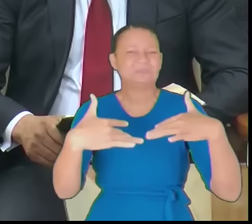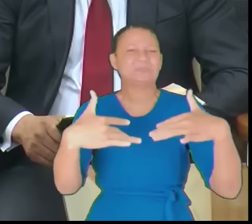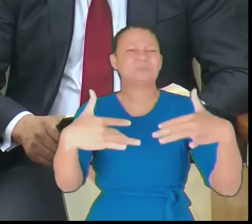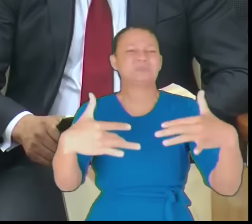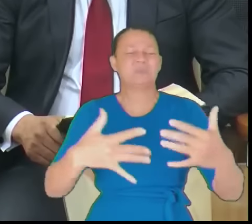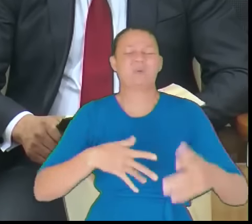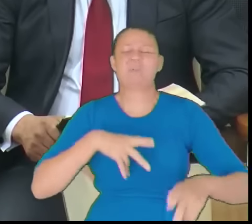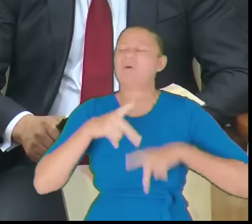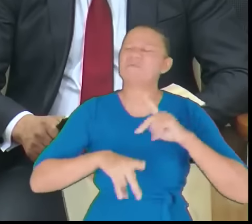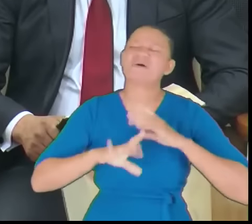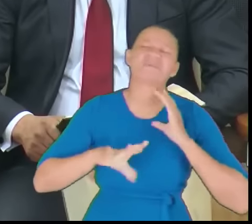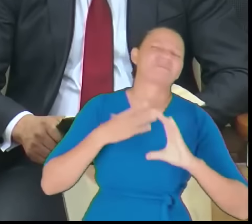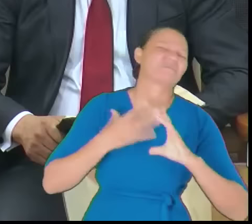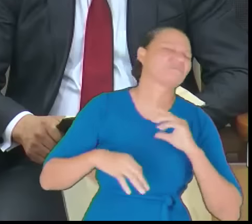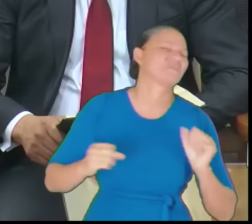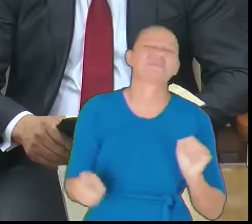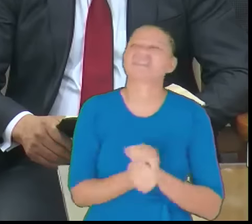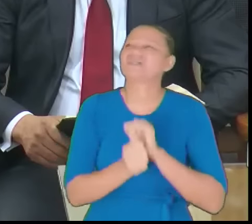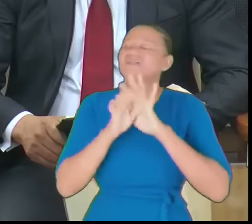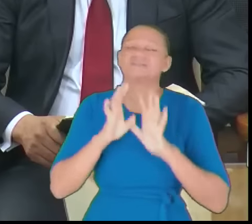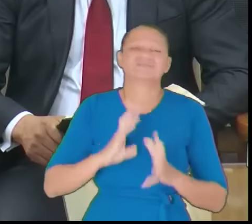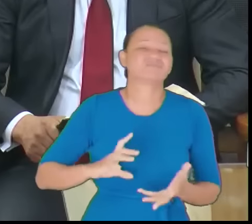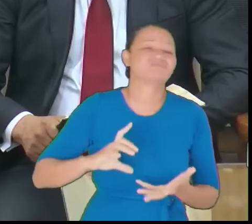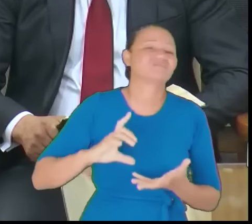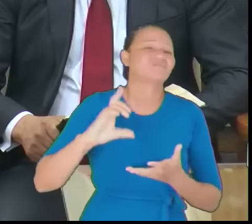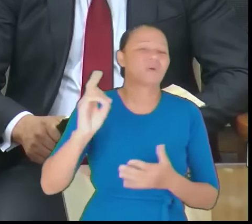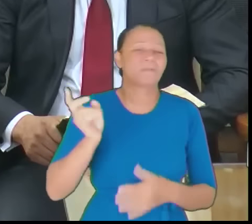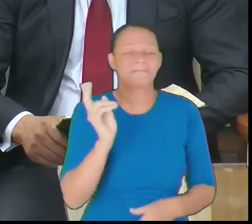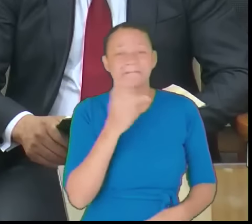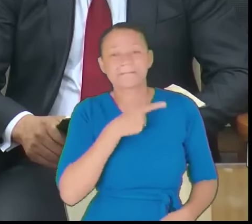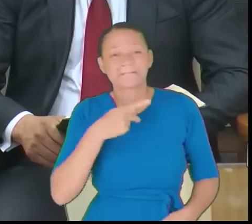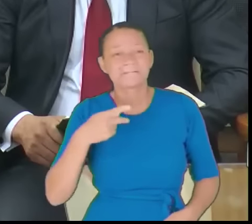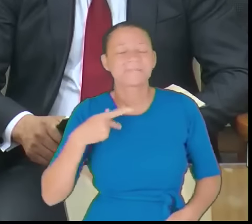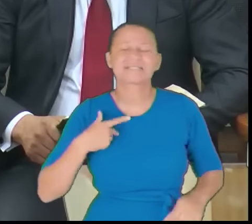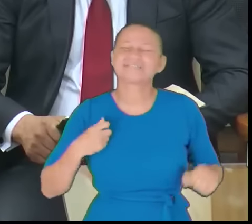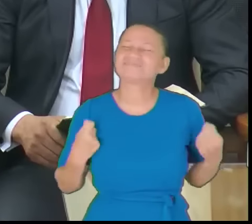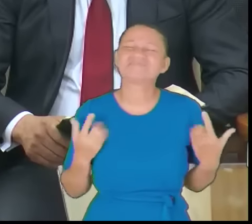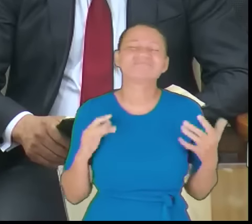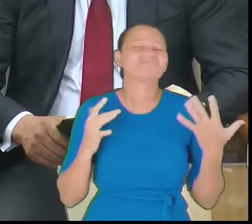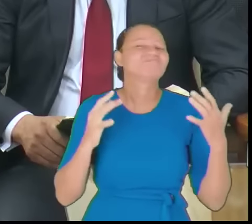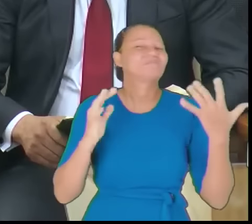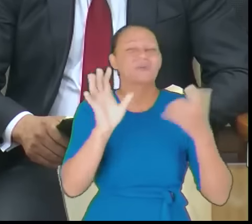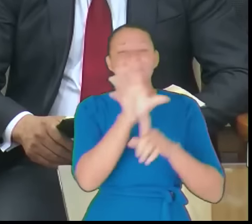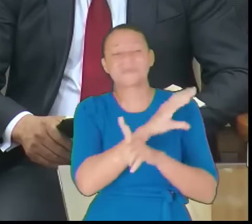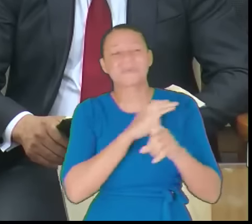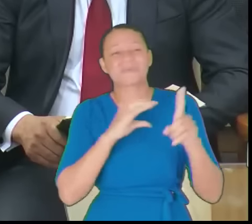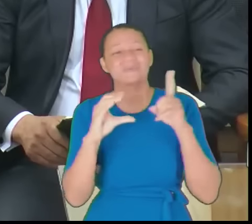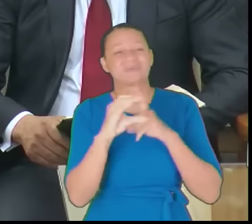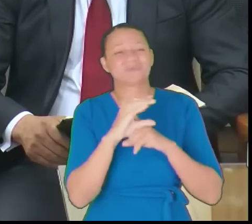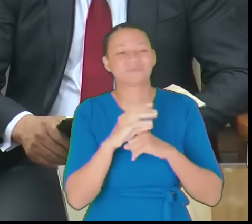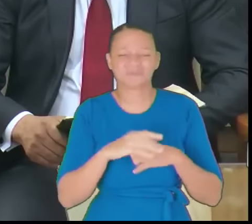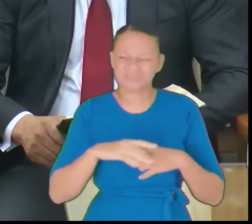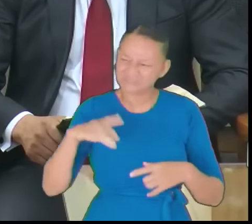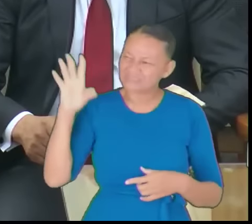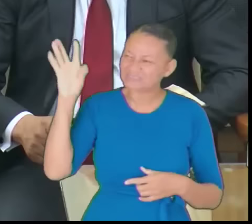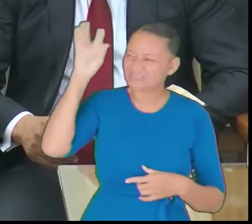Povo cantando, dando glória a Deus. O pastor celebrando o culto e eu dizendo,